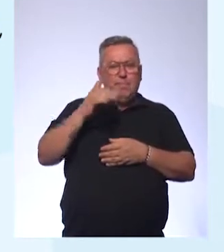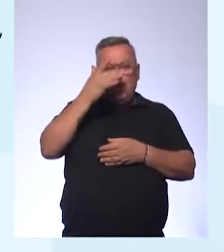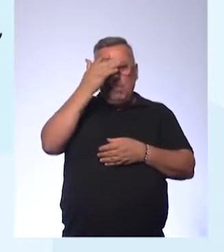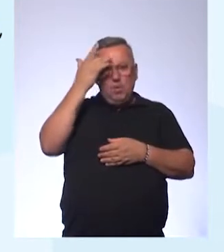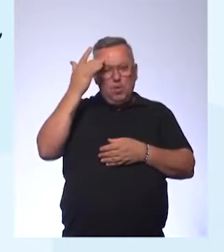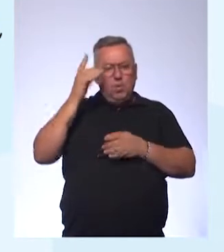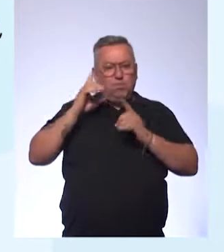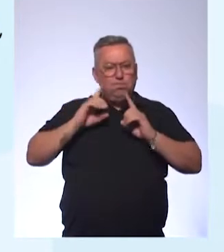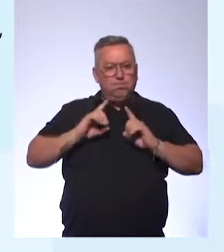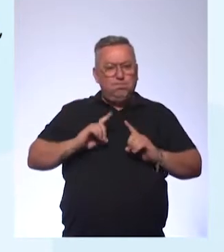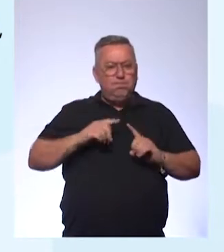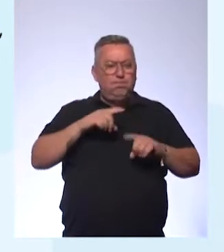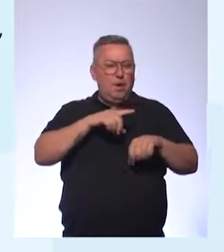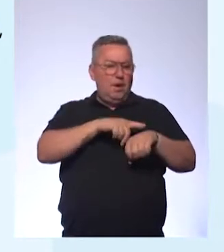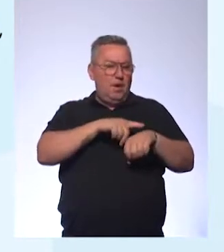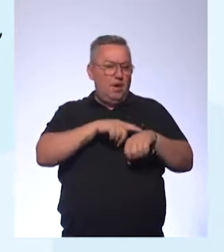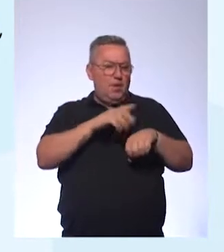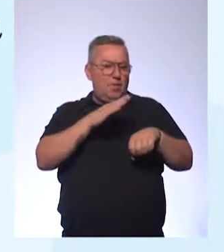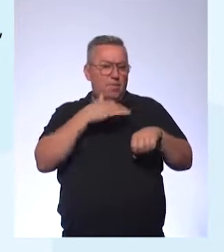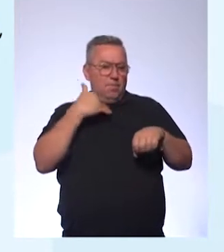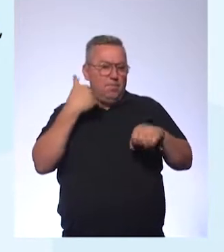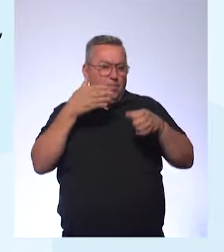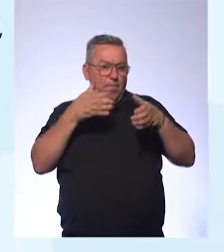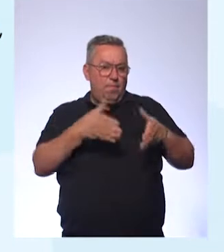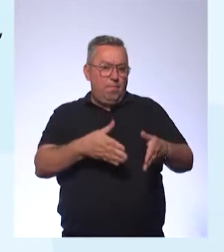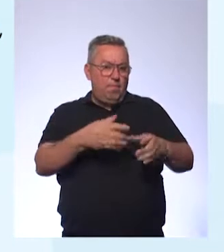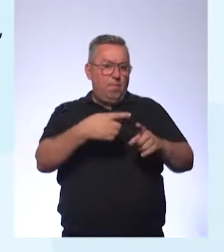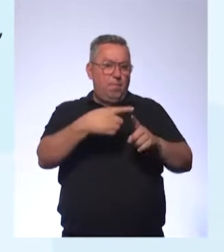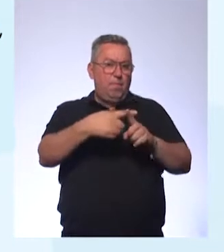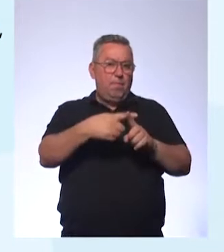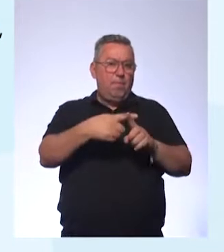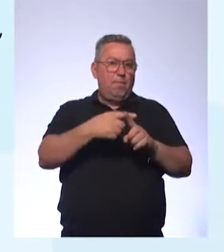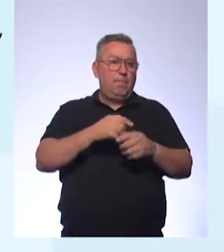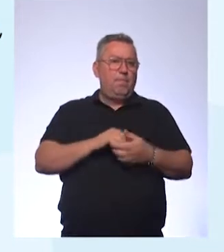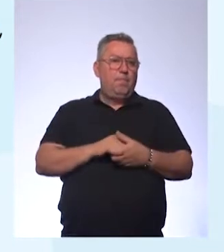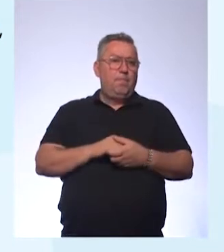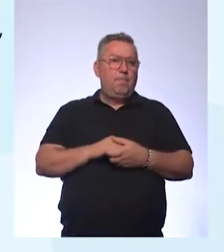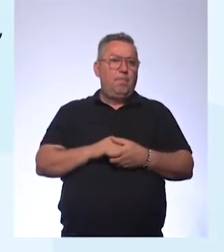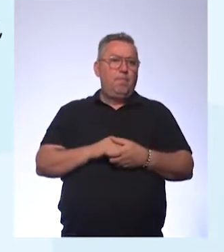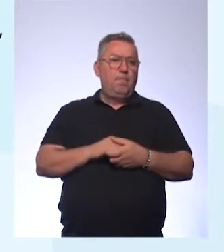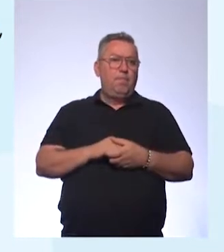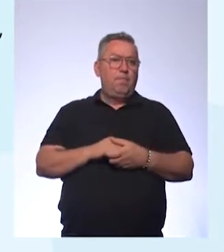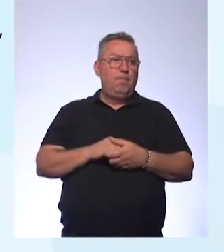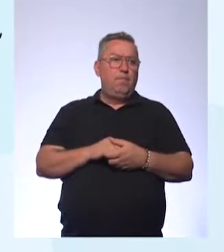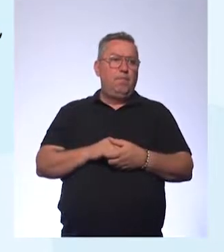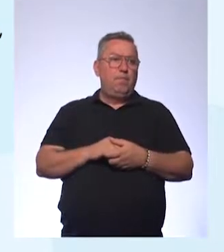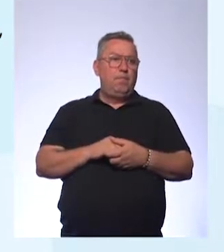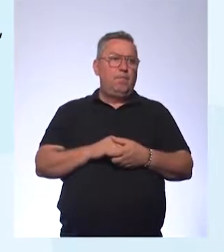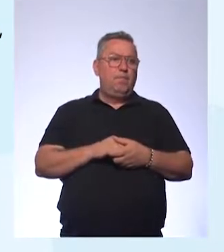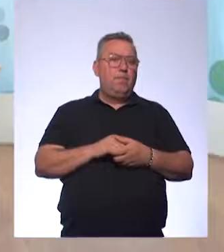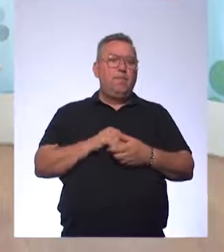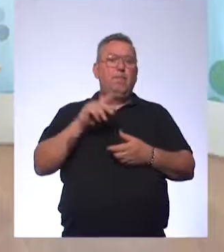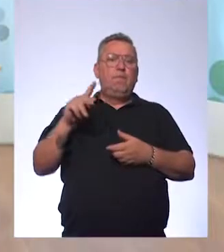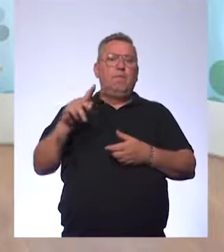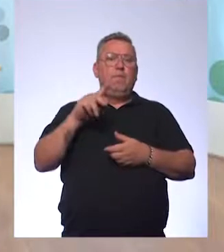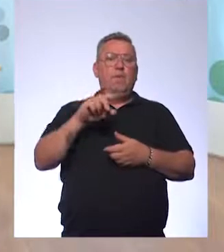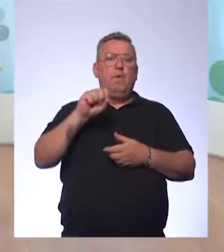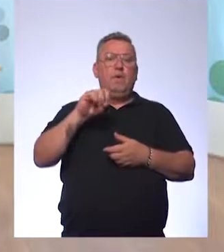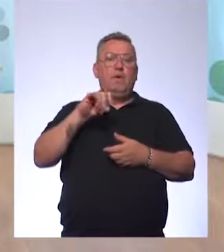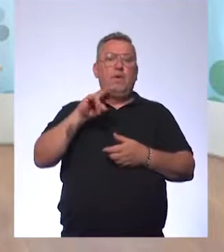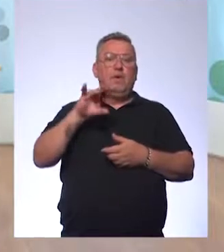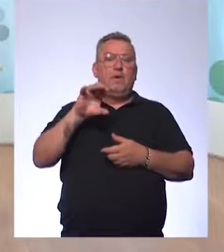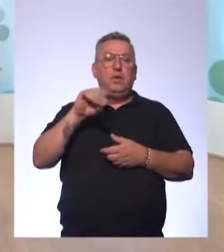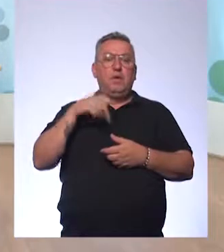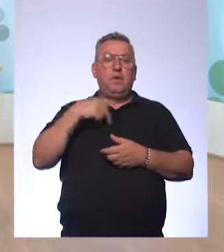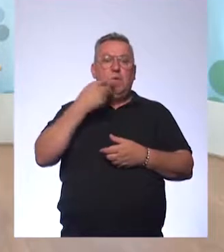pessoas na hora do adeus, né, na hora do fim. Quer Sabe falar, que professora o professor Janaína? Silvio Luiz, ele